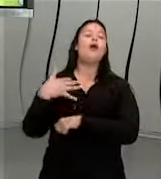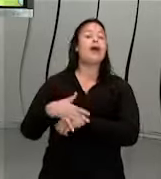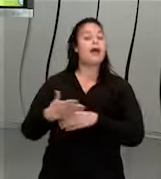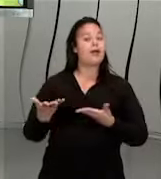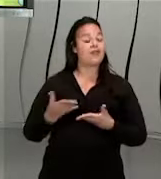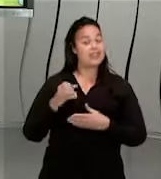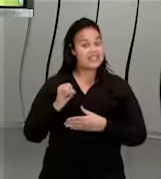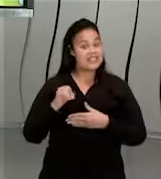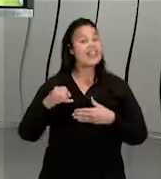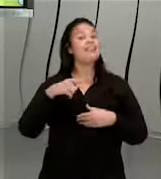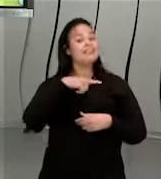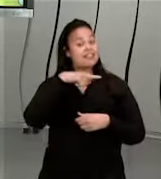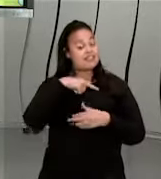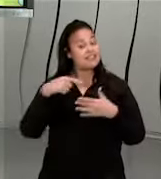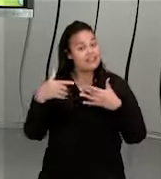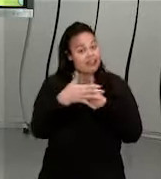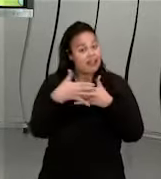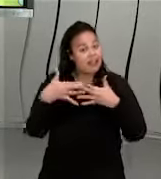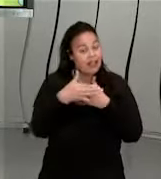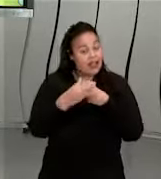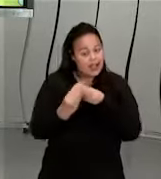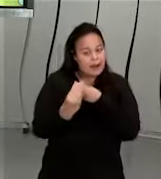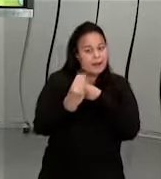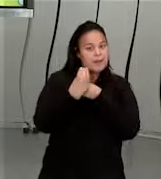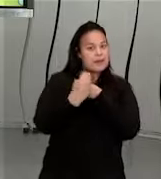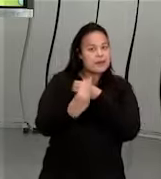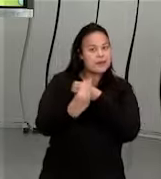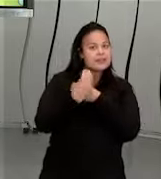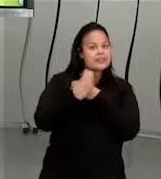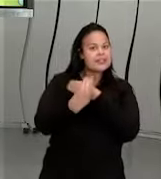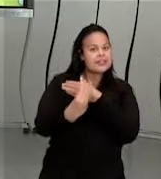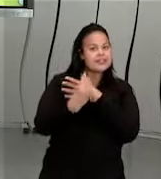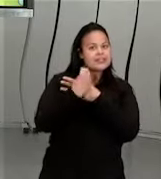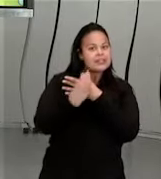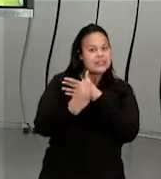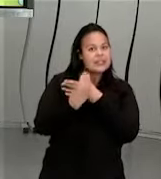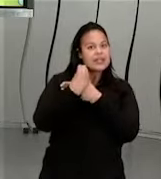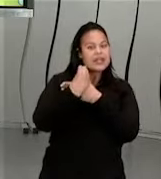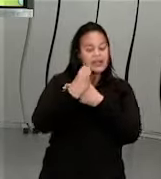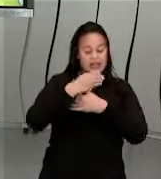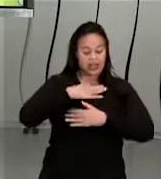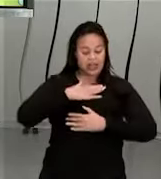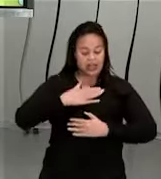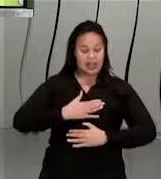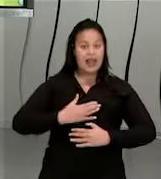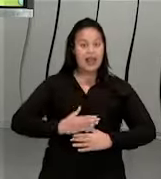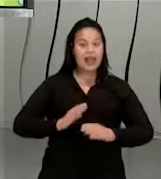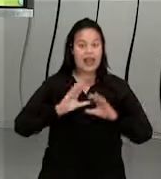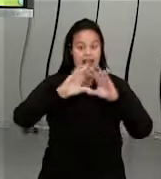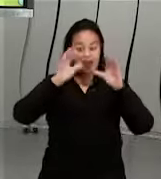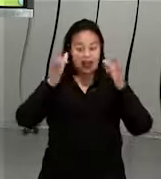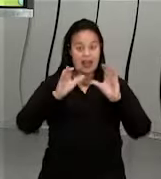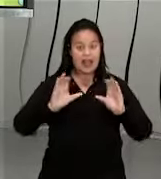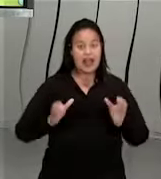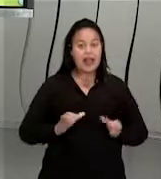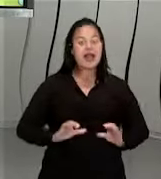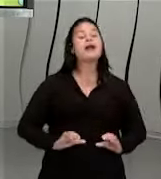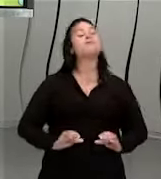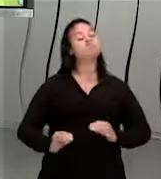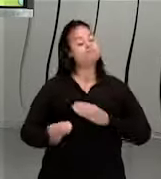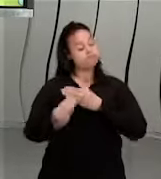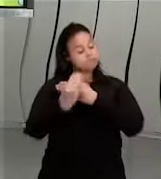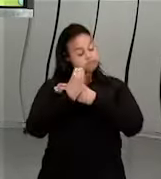essa camada de tecido adiposo protegendo, né, os nossos órgãos, ela nos ajuda a proteger